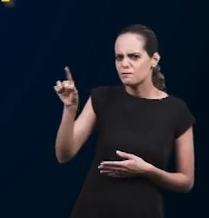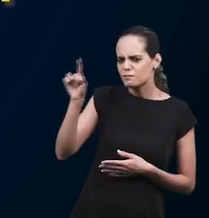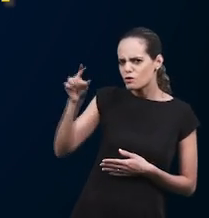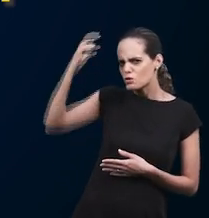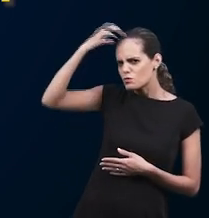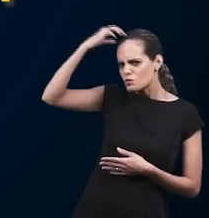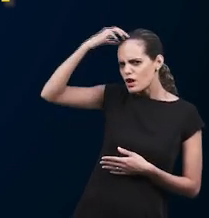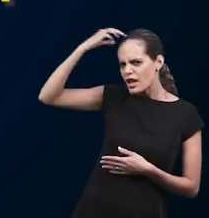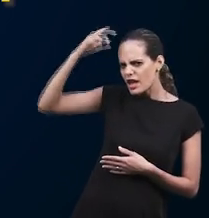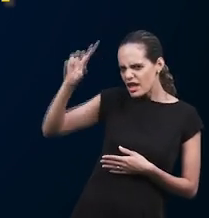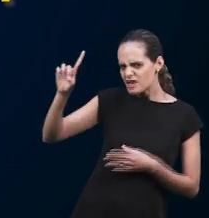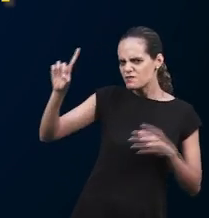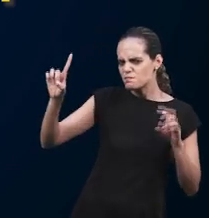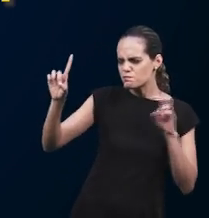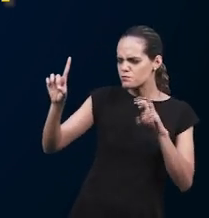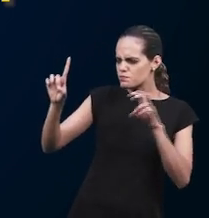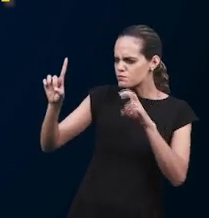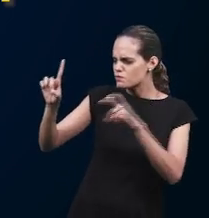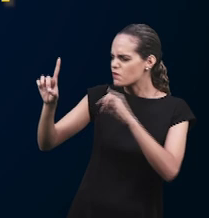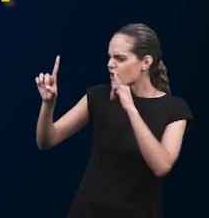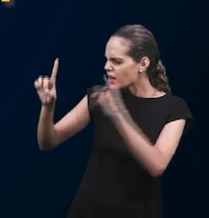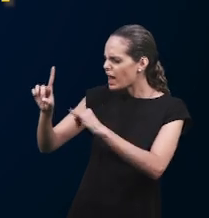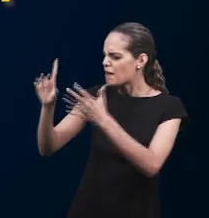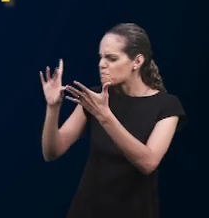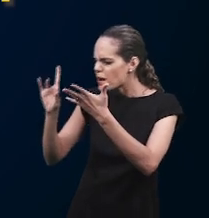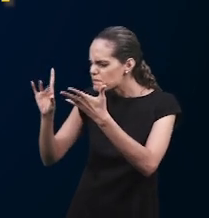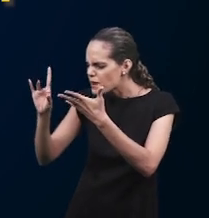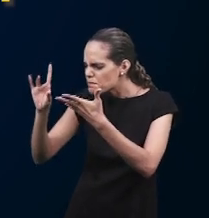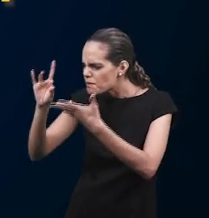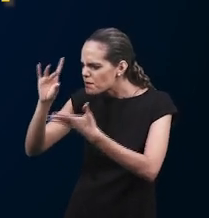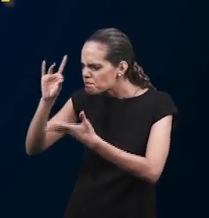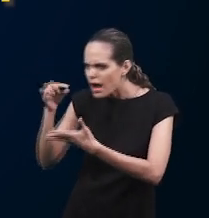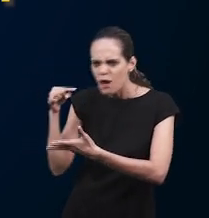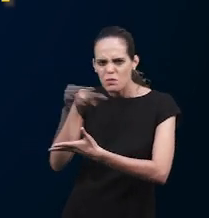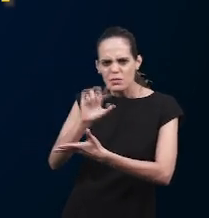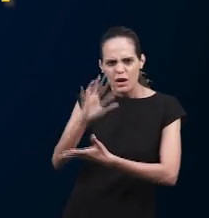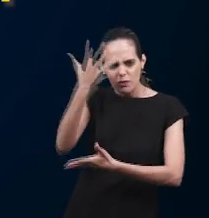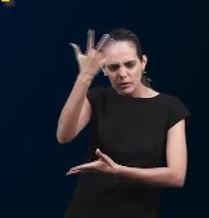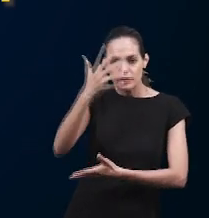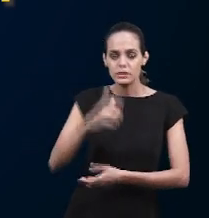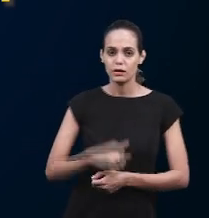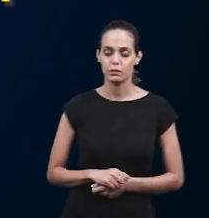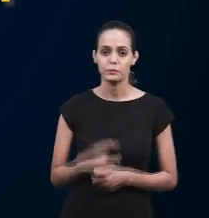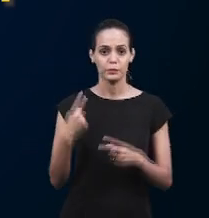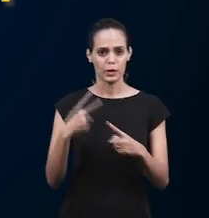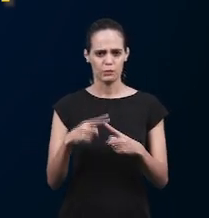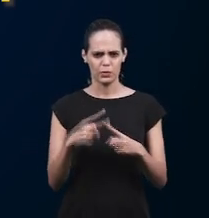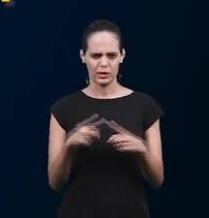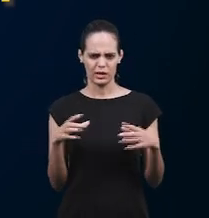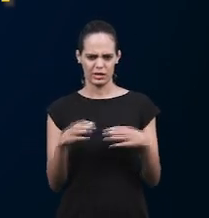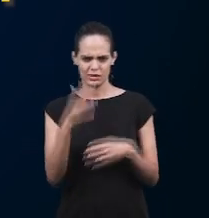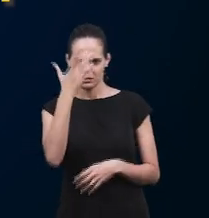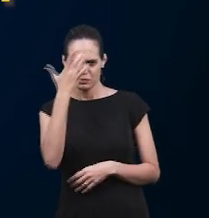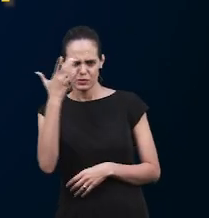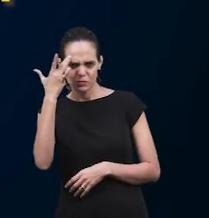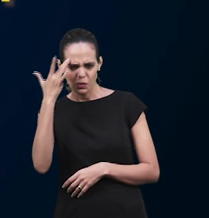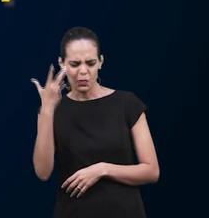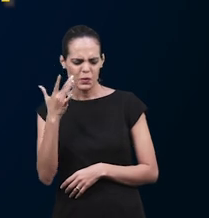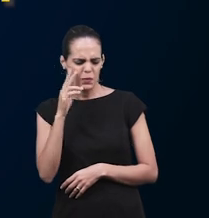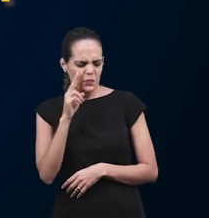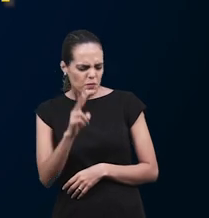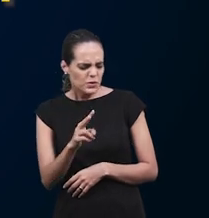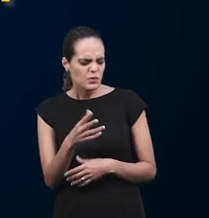seu senhor tudo o que se passara. Aqueles conservos, ao se depararem com a conduta do